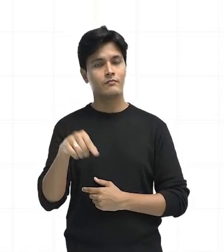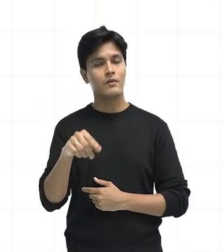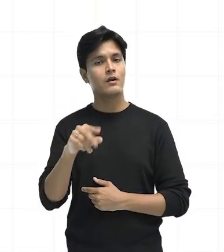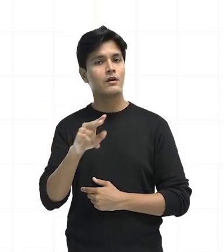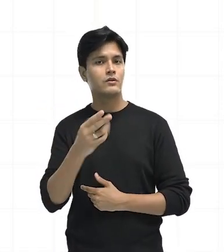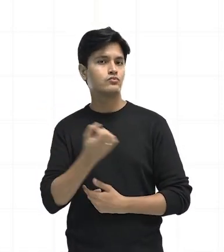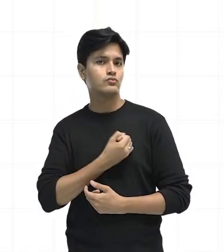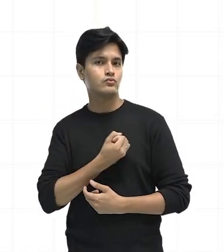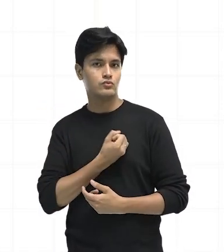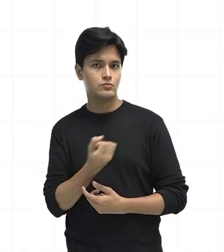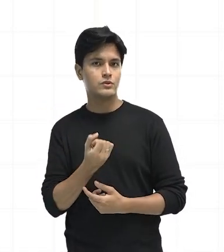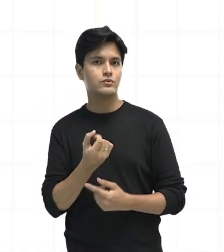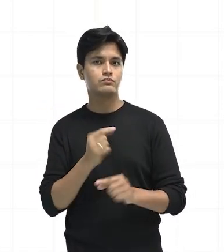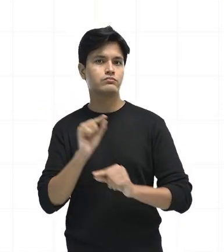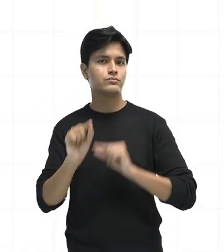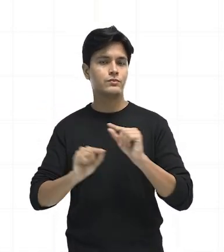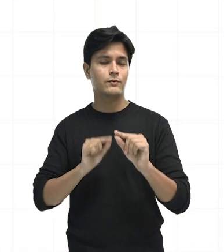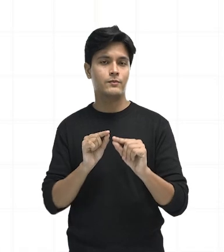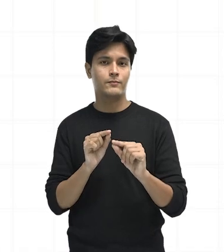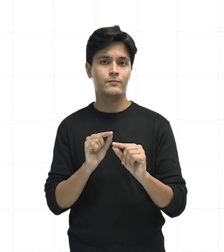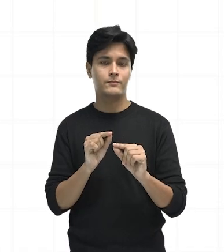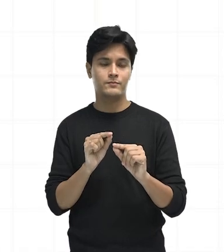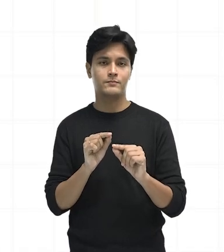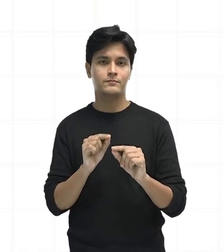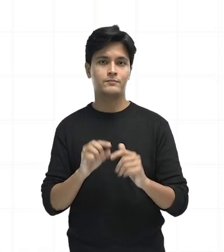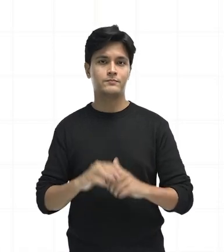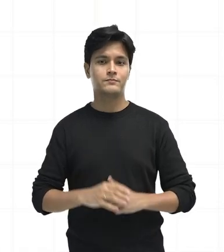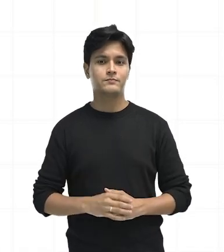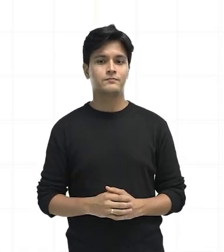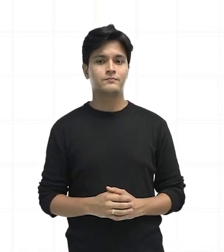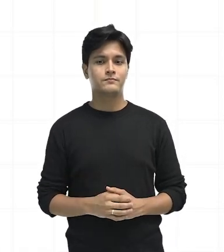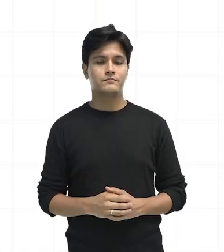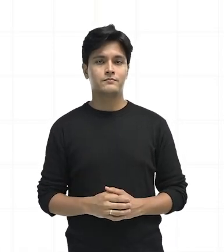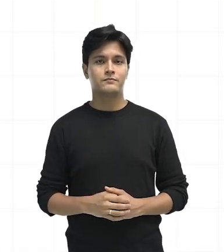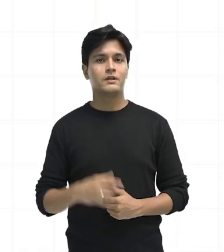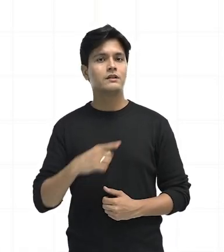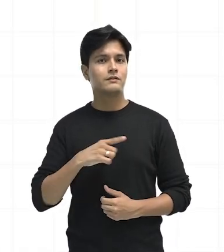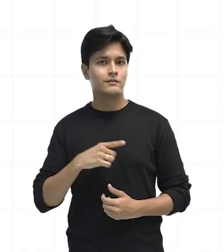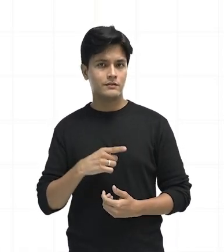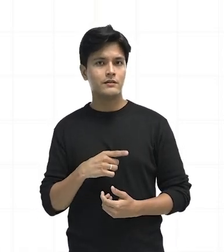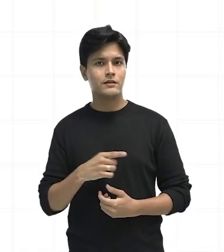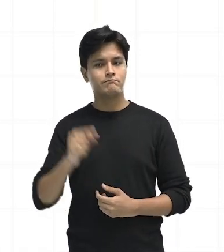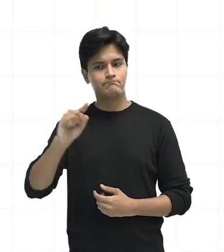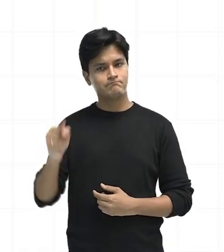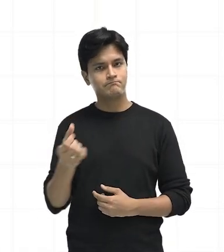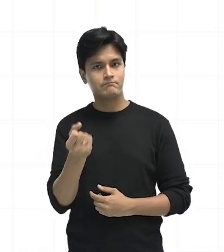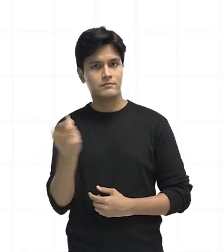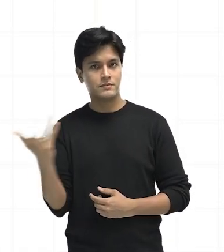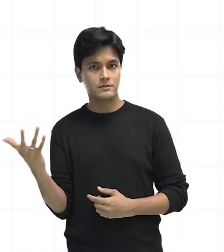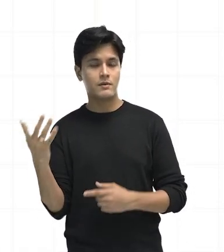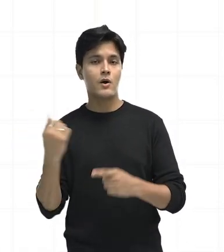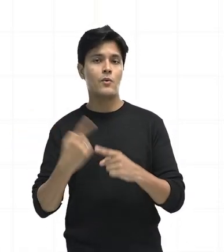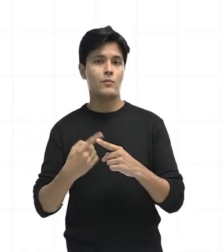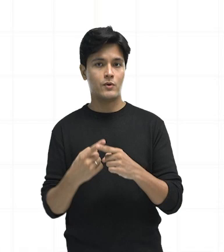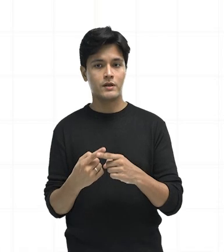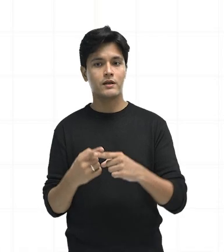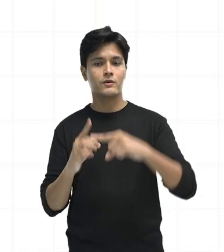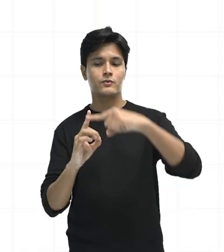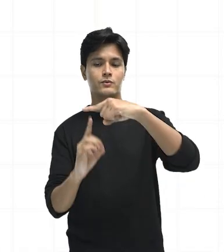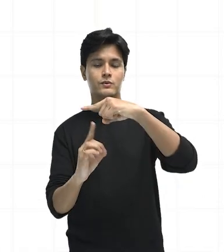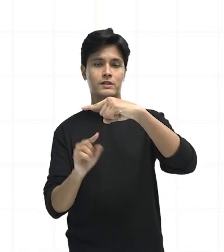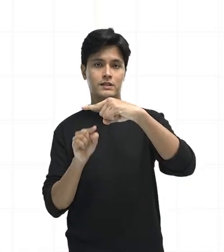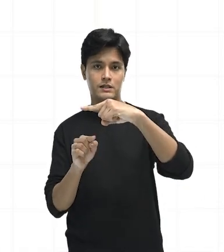número considerado com parte decimal. Por quê? Porque esse denominador